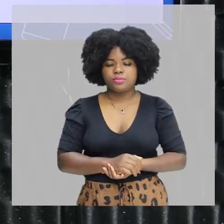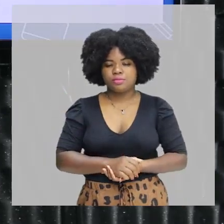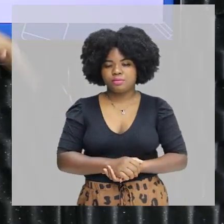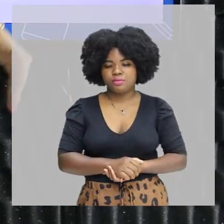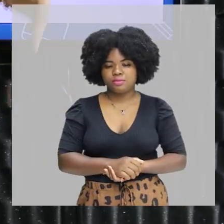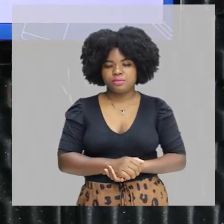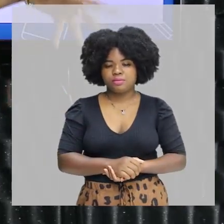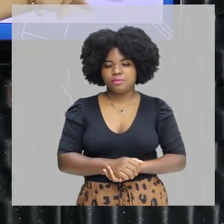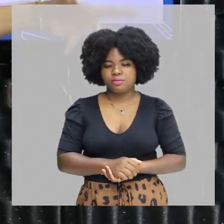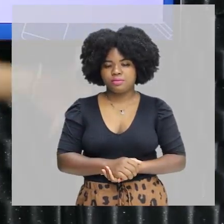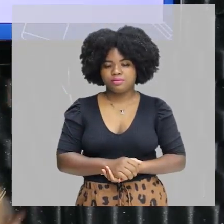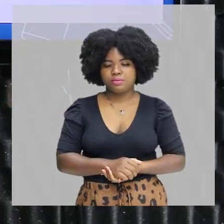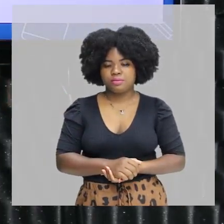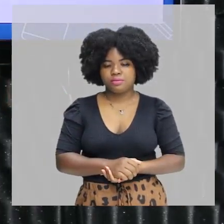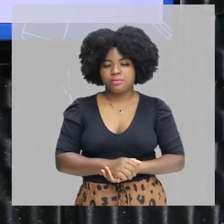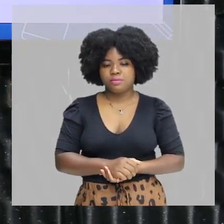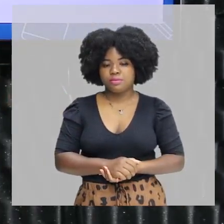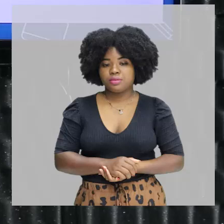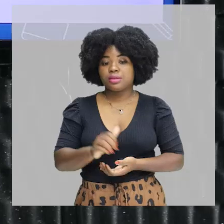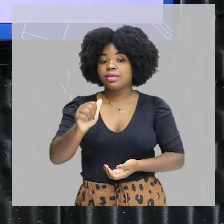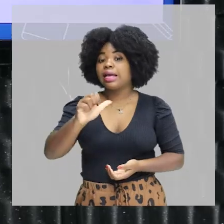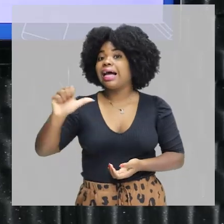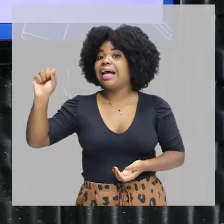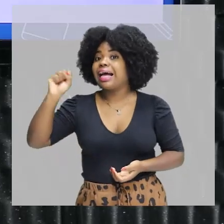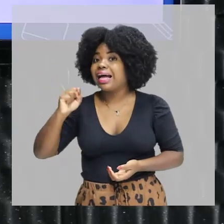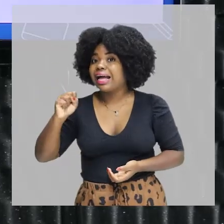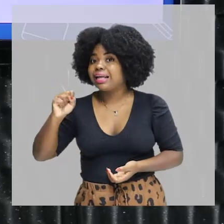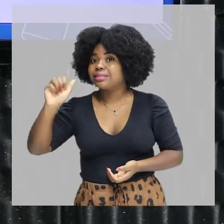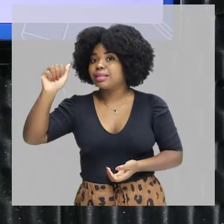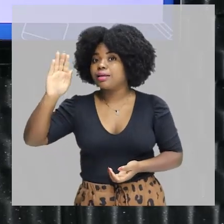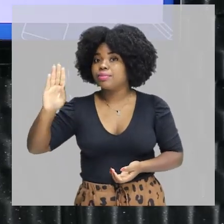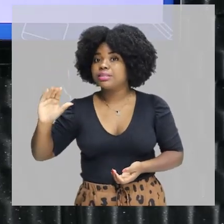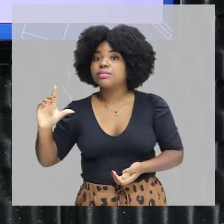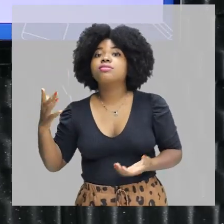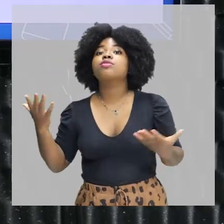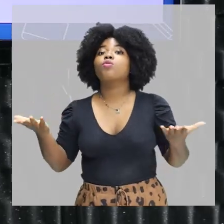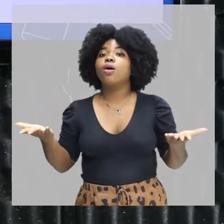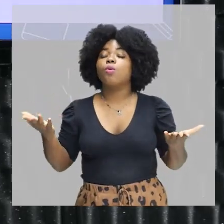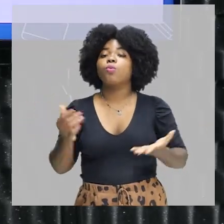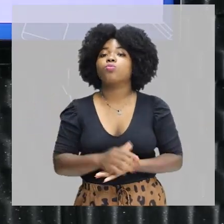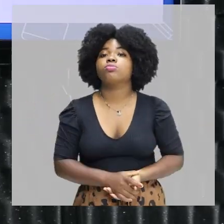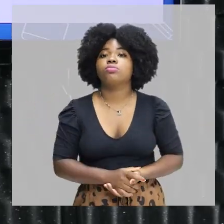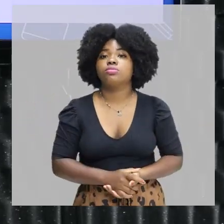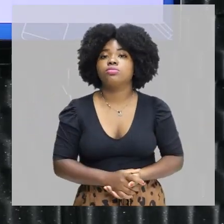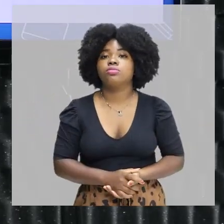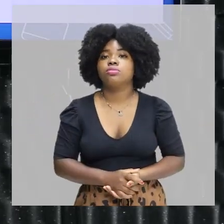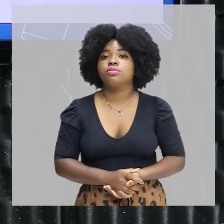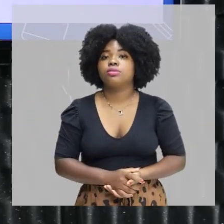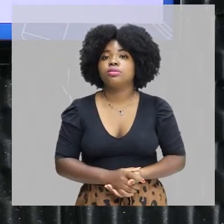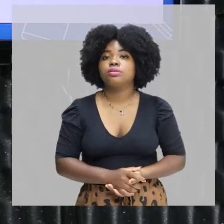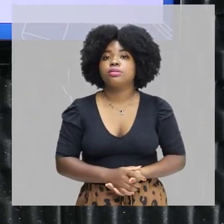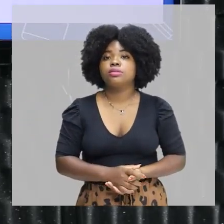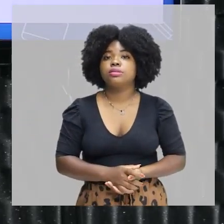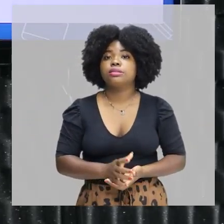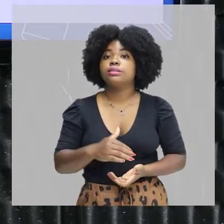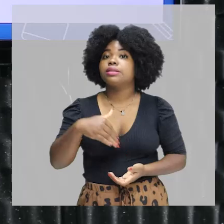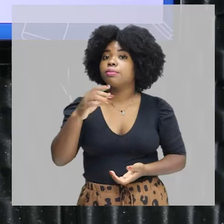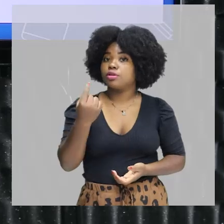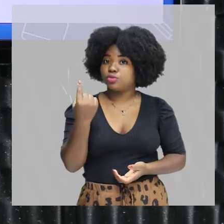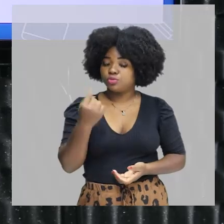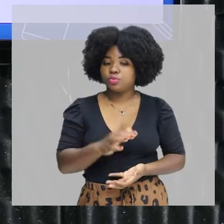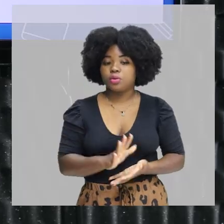só, as alternativas com erros. Tá? Ou seja, tem mais de uma.